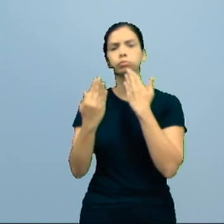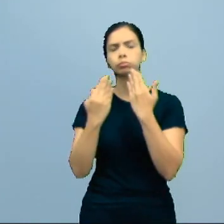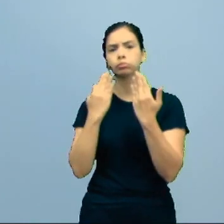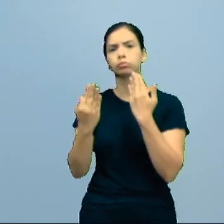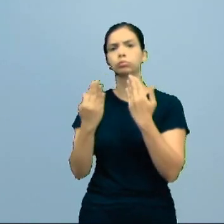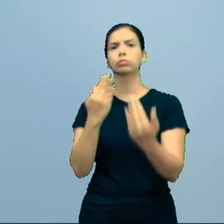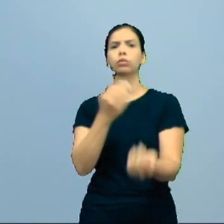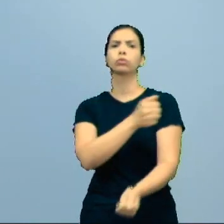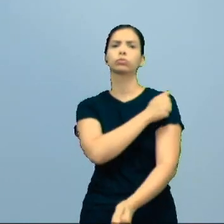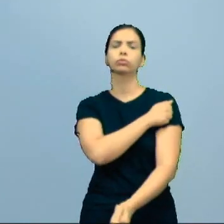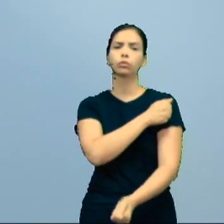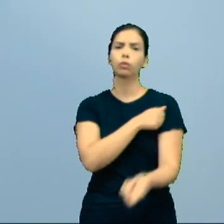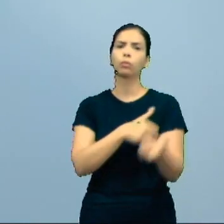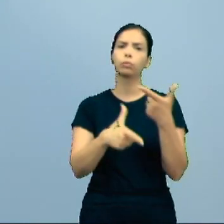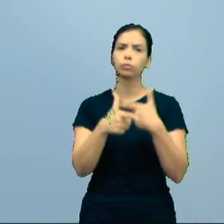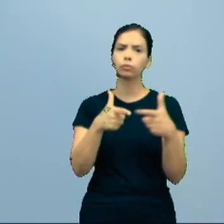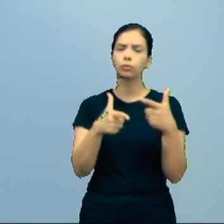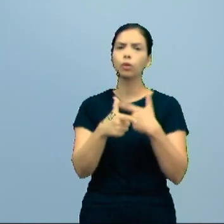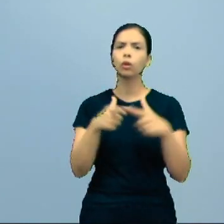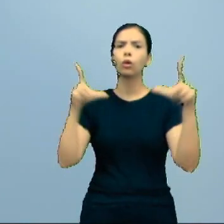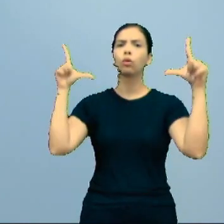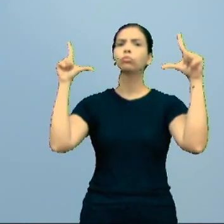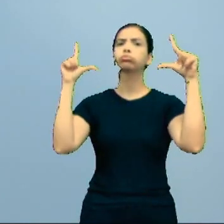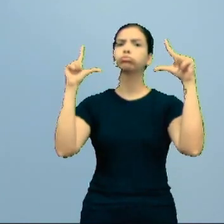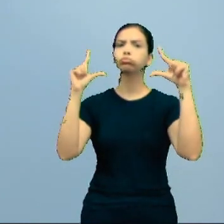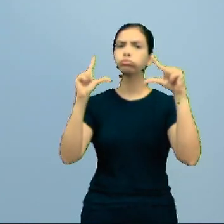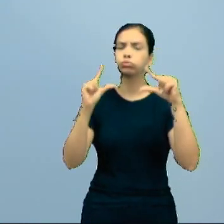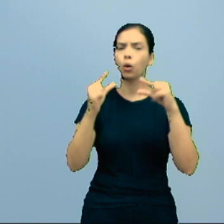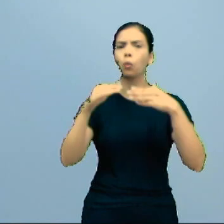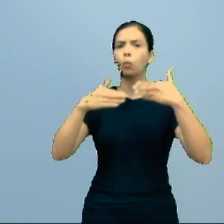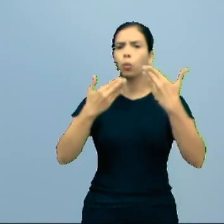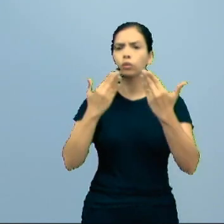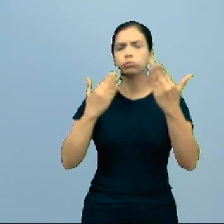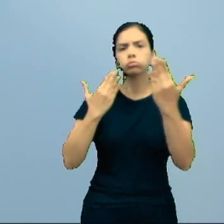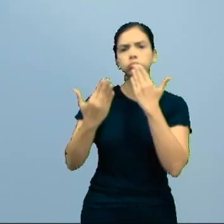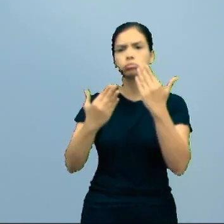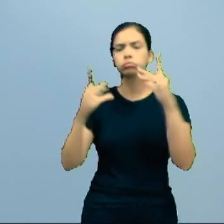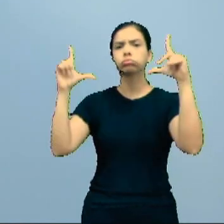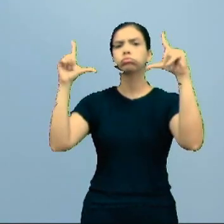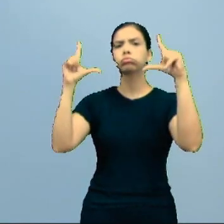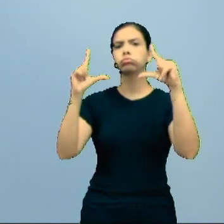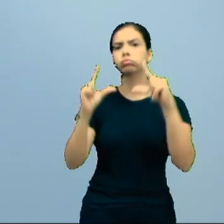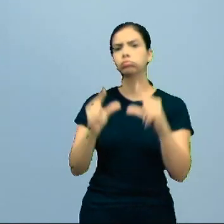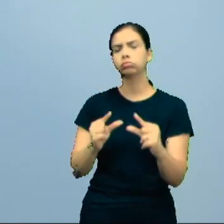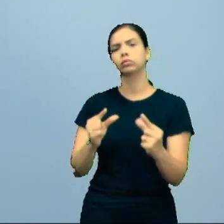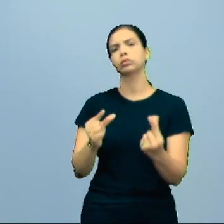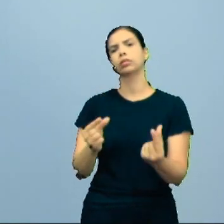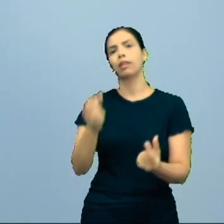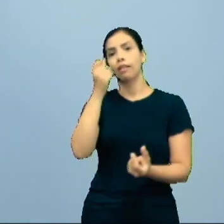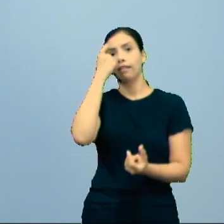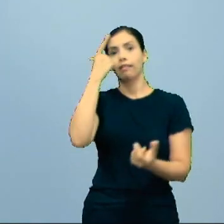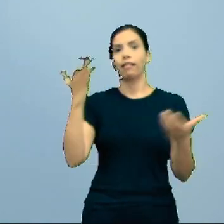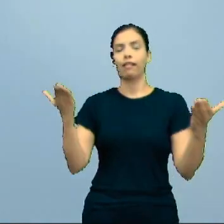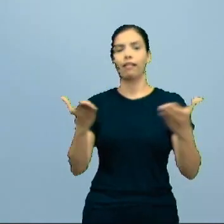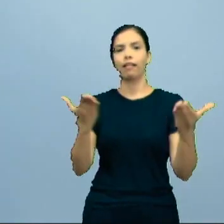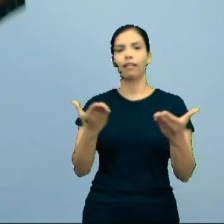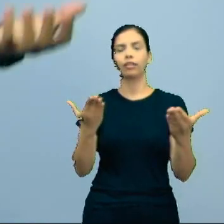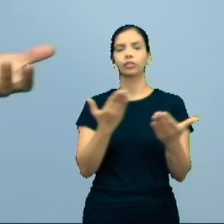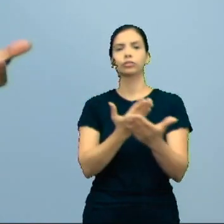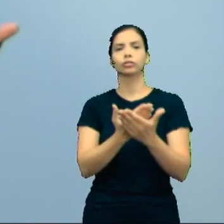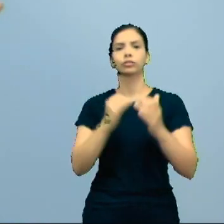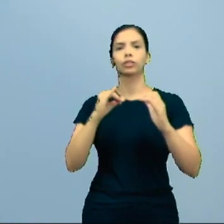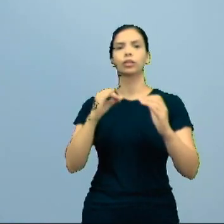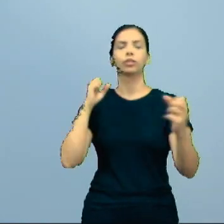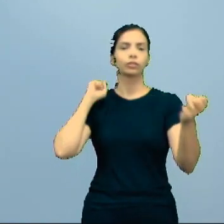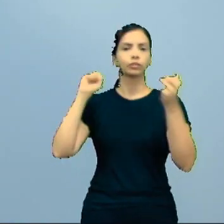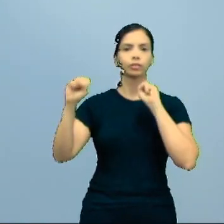sobre esses problemas, para tentar minimizá-los, certo? E a ideia da gente aqui na Educação Física de Jaboatão é, muito para além desse